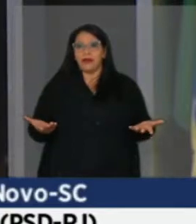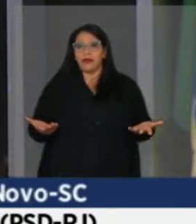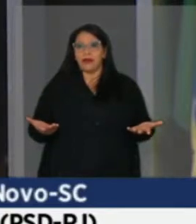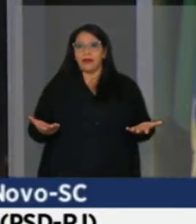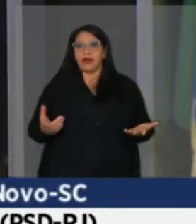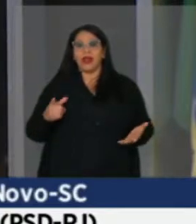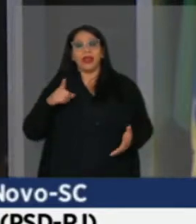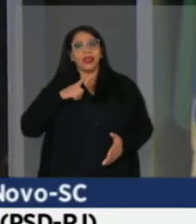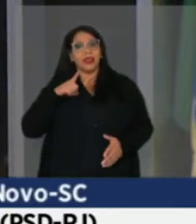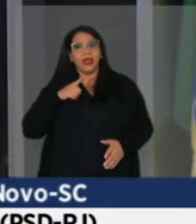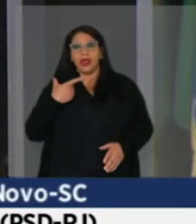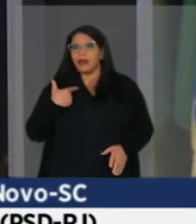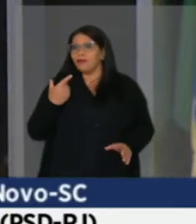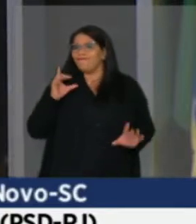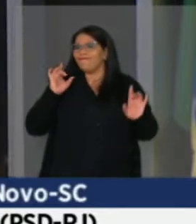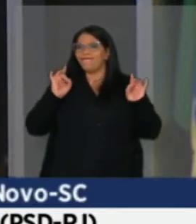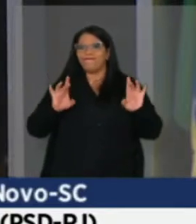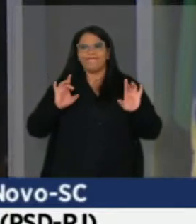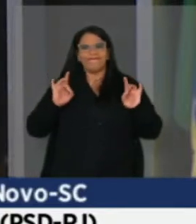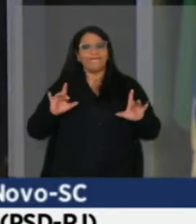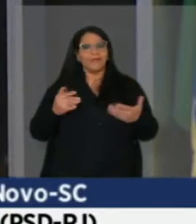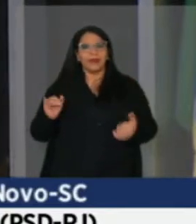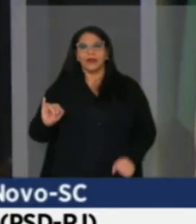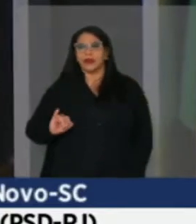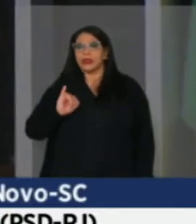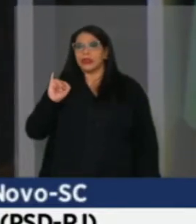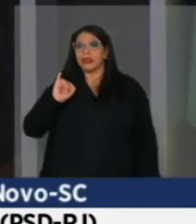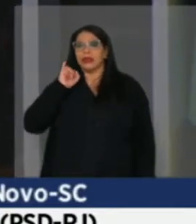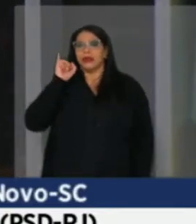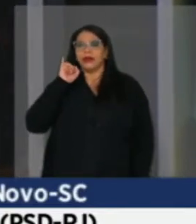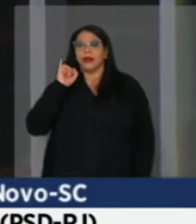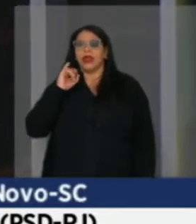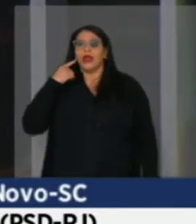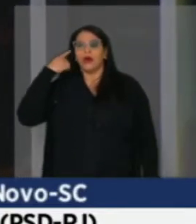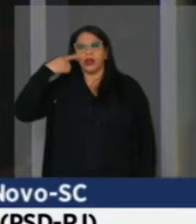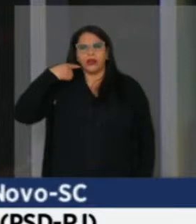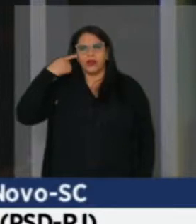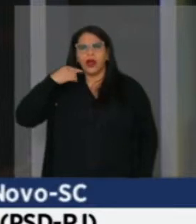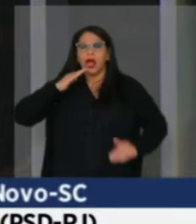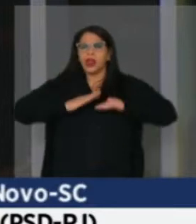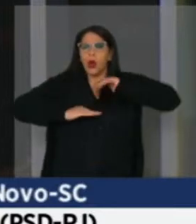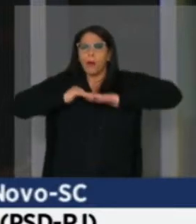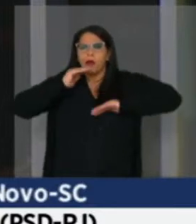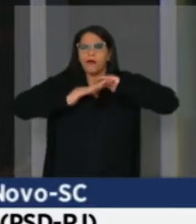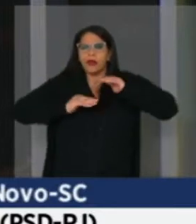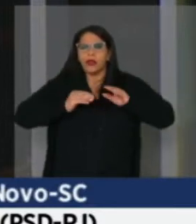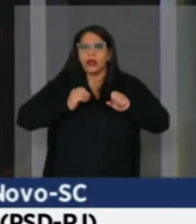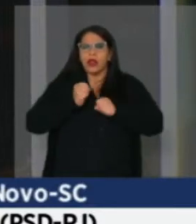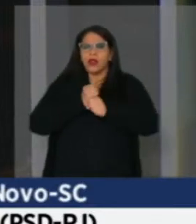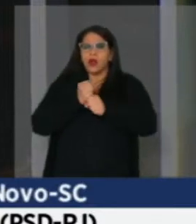uma representatividade enorme isso. Sou advogado desde 2003.